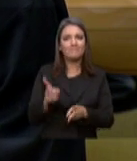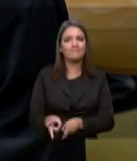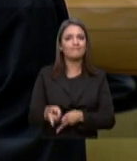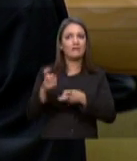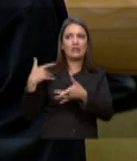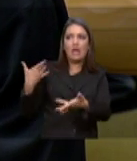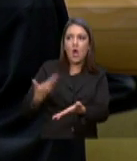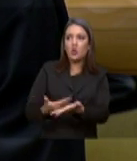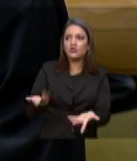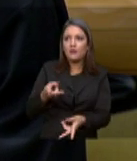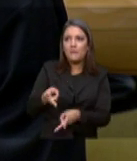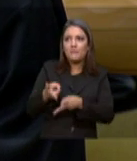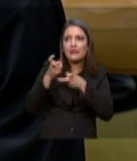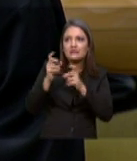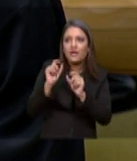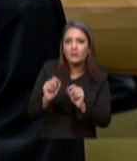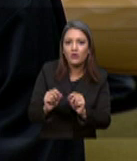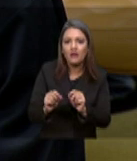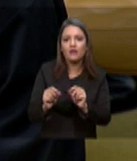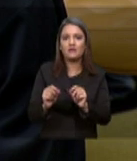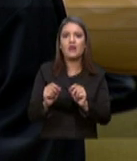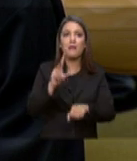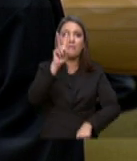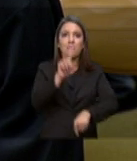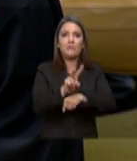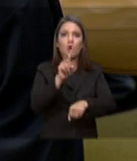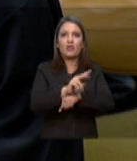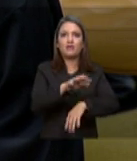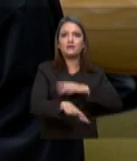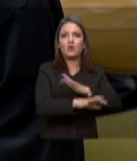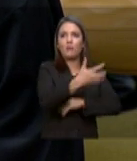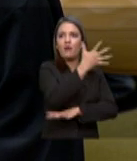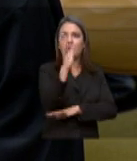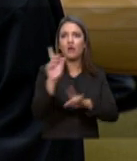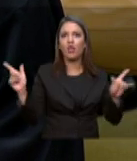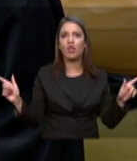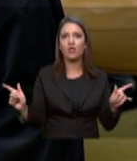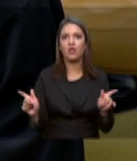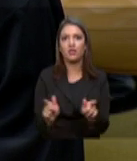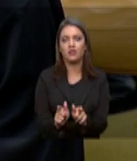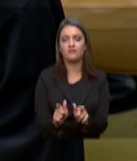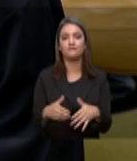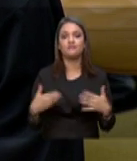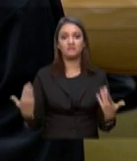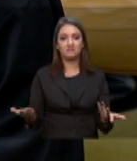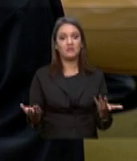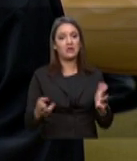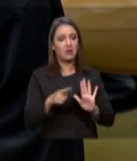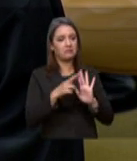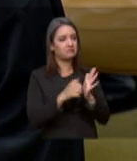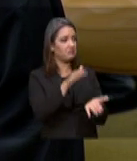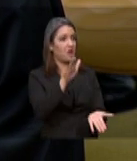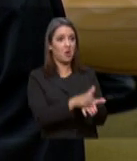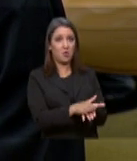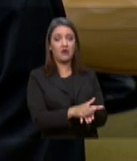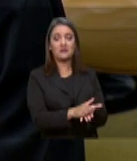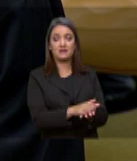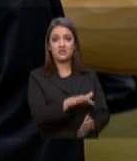uma drástica redução das normas de proteção ambiental. A regularização fundiária de áreas